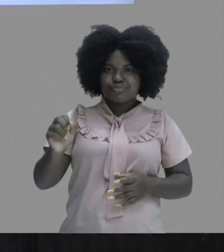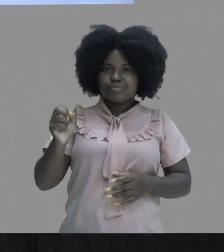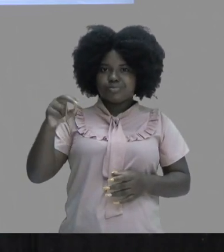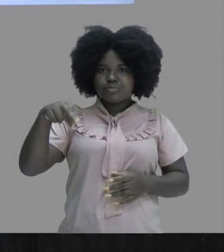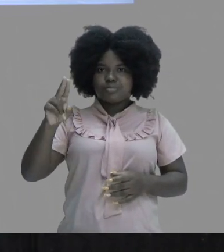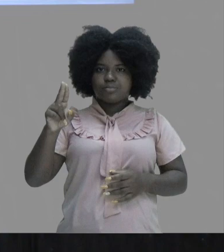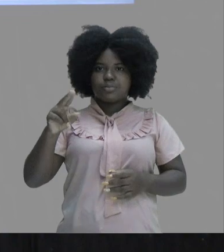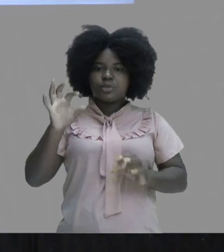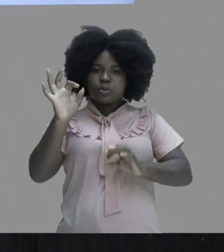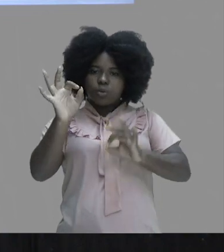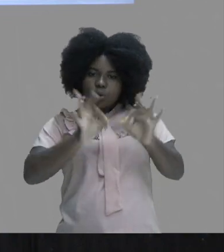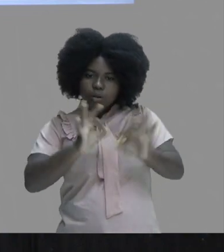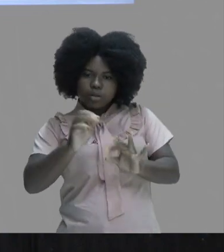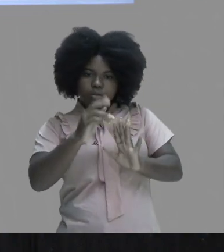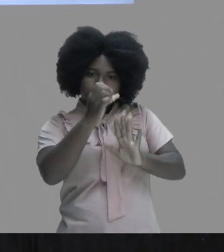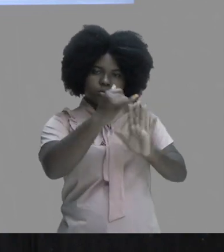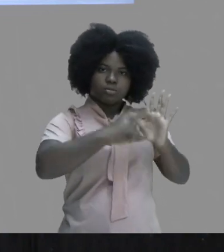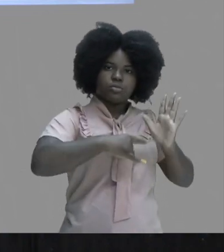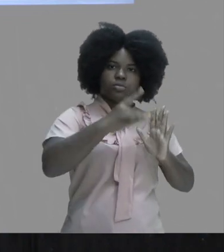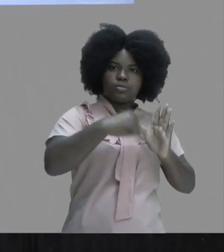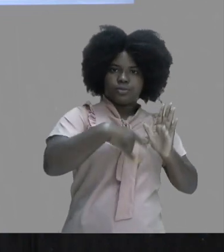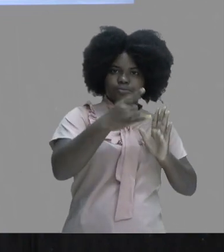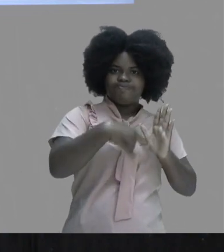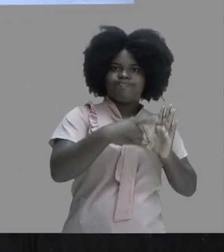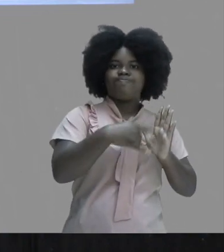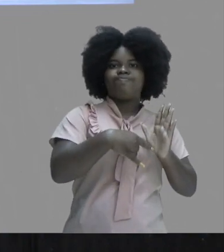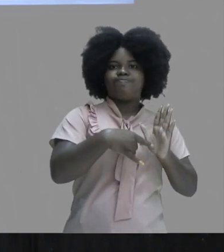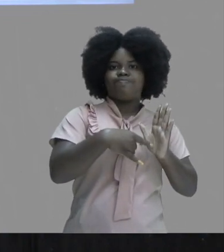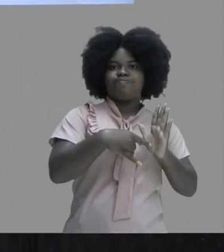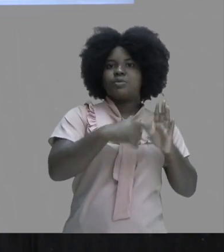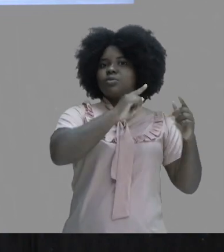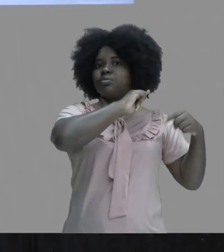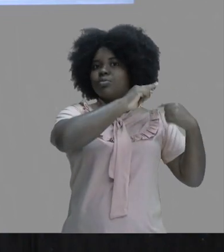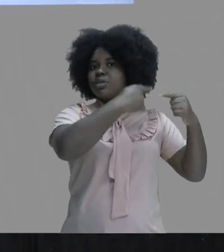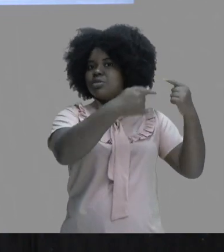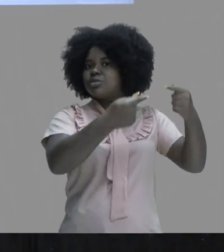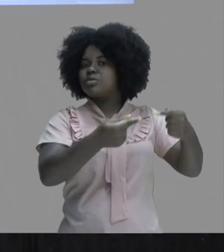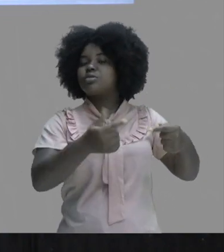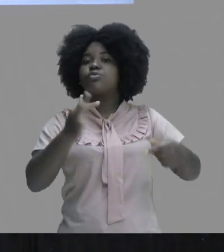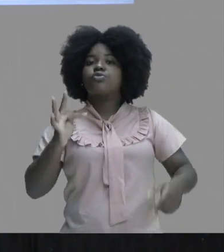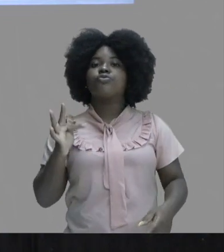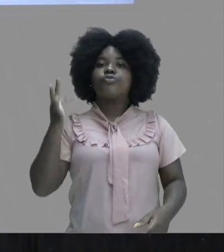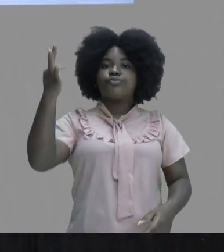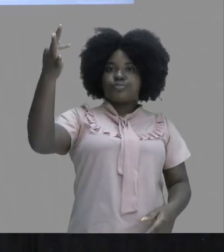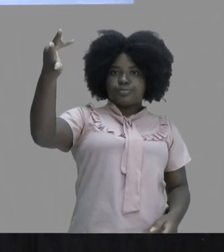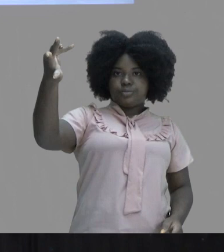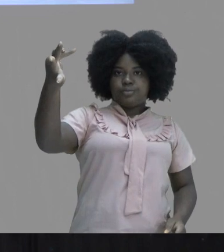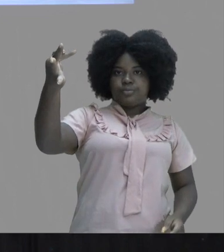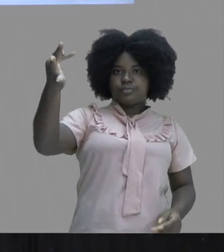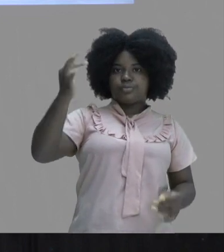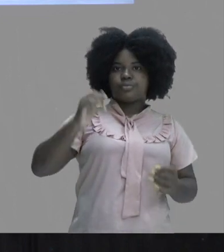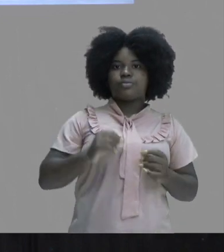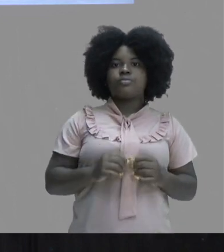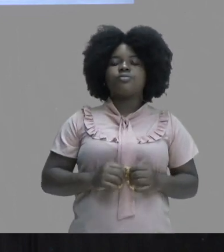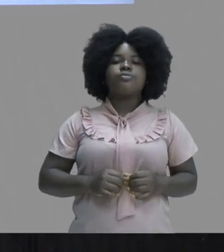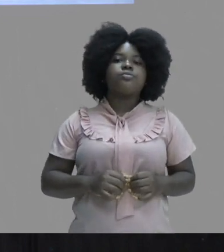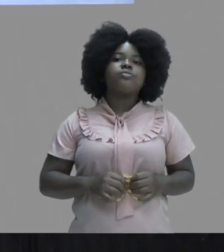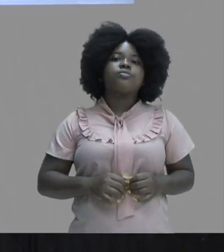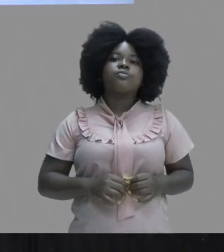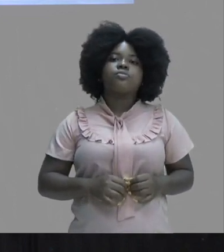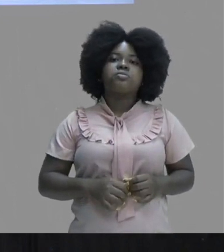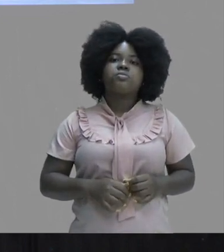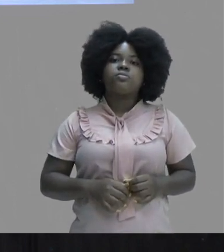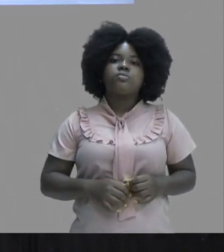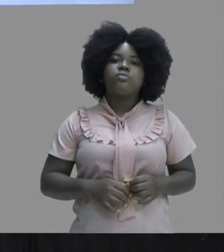documento, que salvaguardasse as gerações futuras, que garantisse a todas as pessoas, independente de